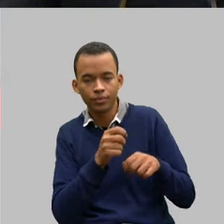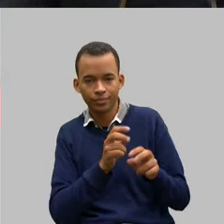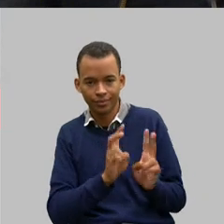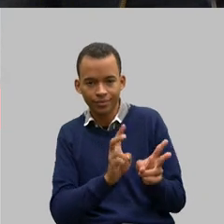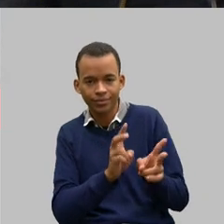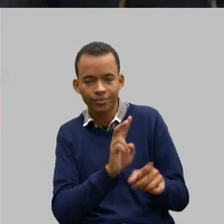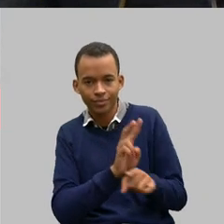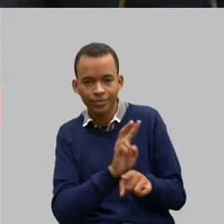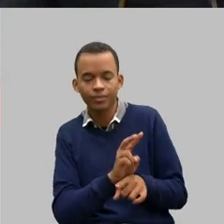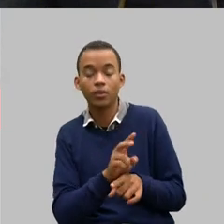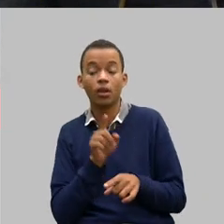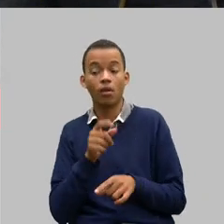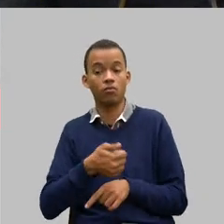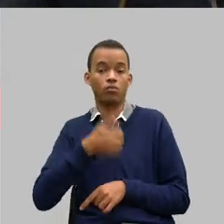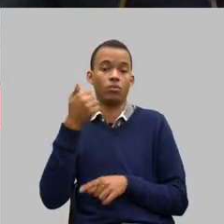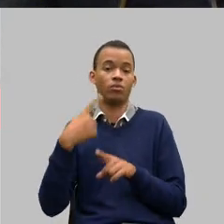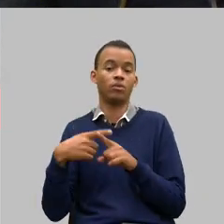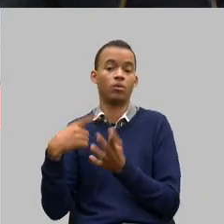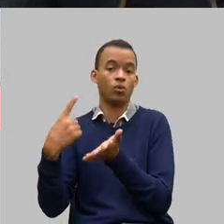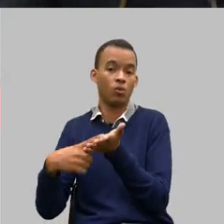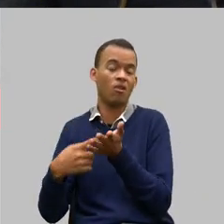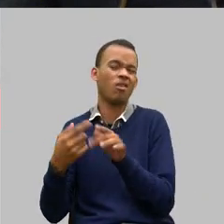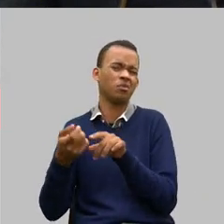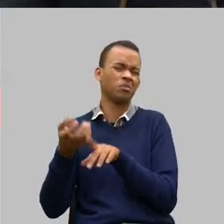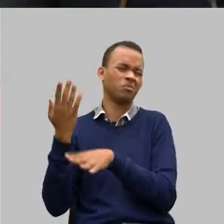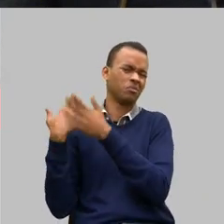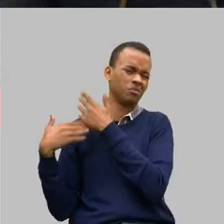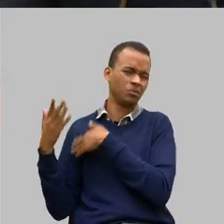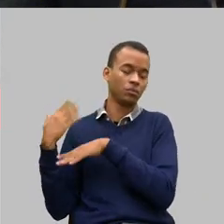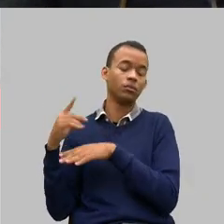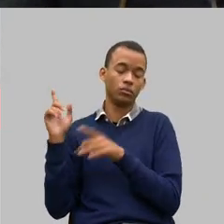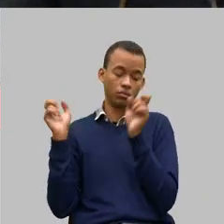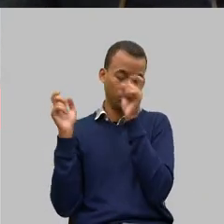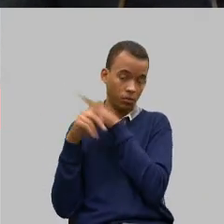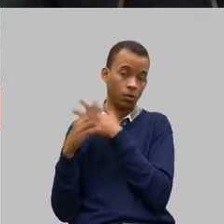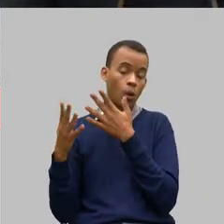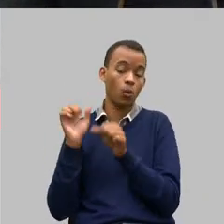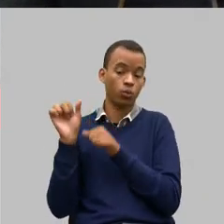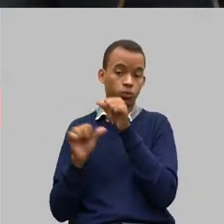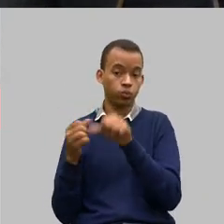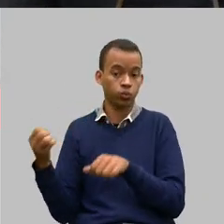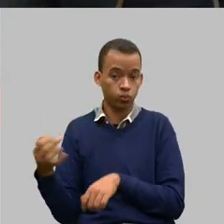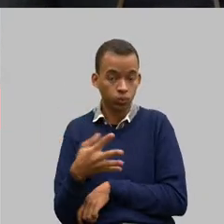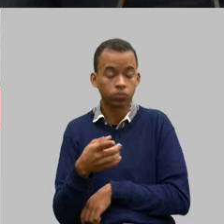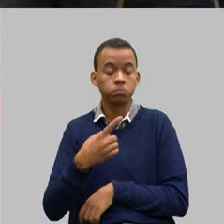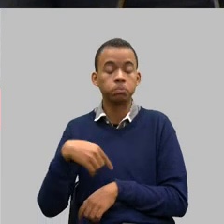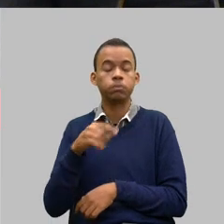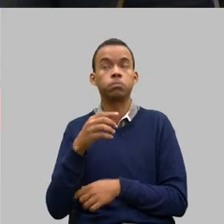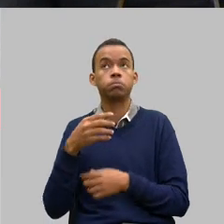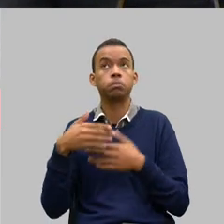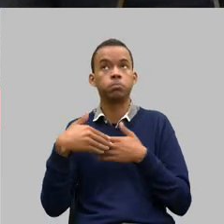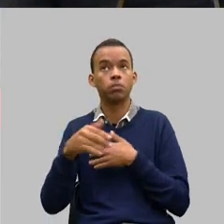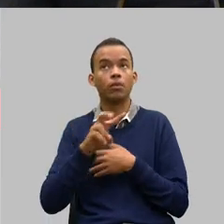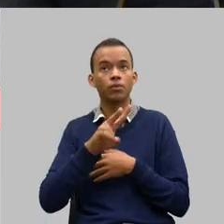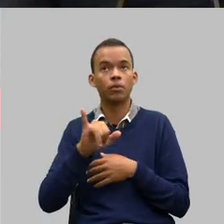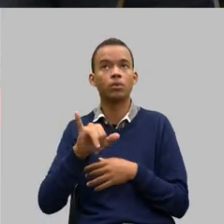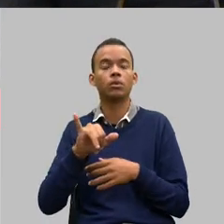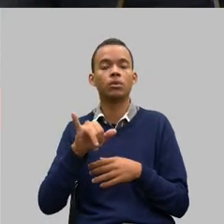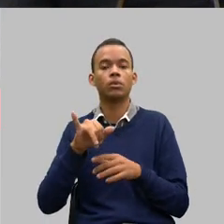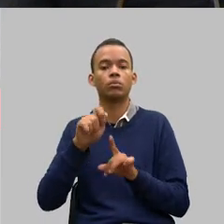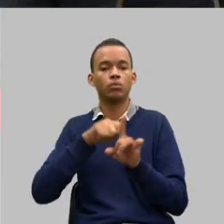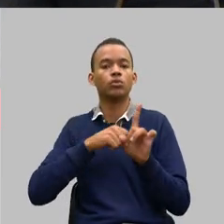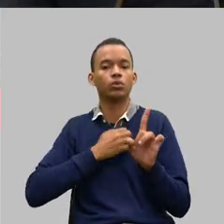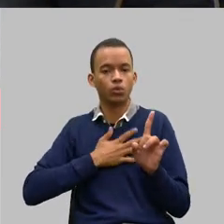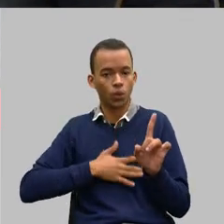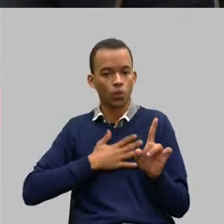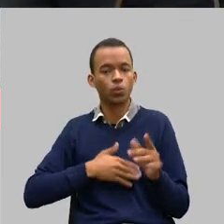que a gente conseguir fazer qu os contratos antigos Deputado Então a nossa previsão é começar já em agosto dentro do contrato de manutenção essa obra